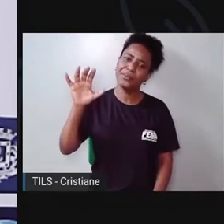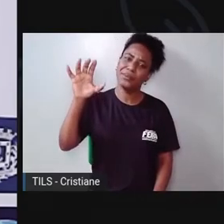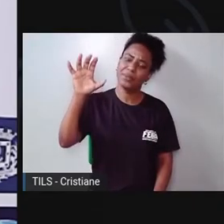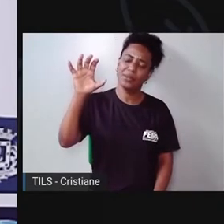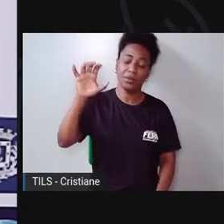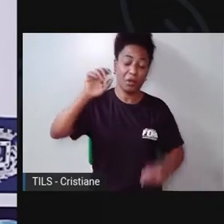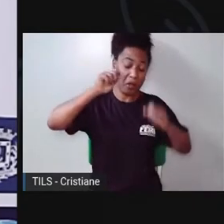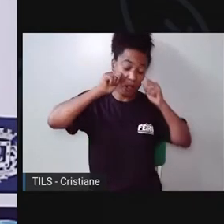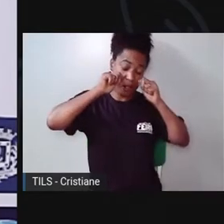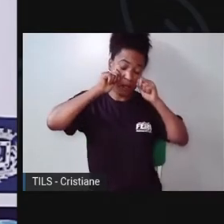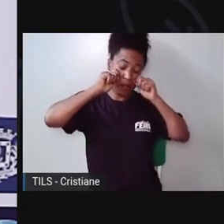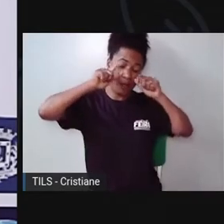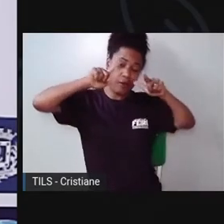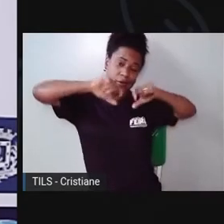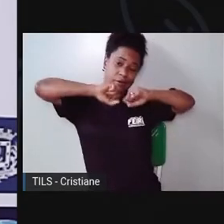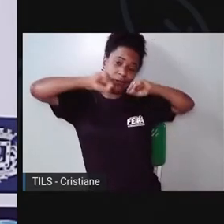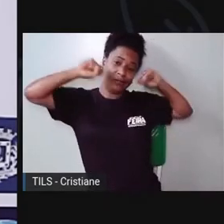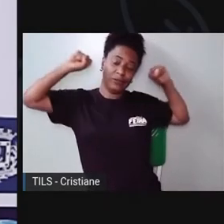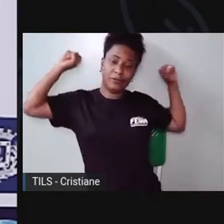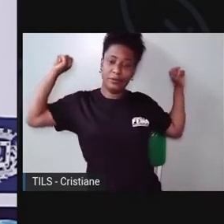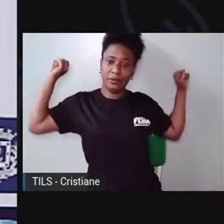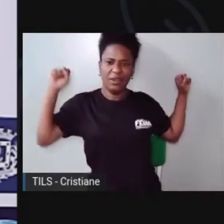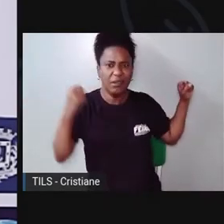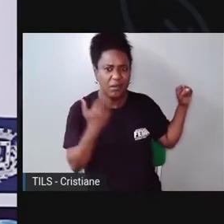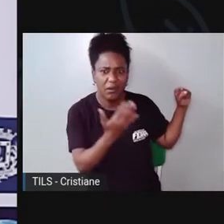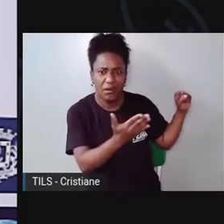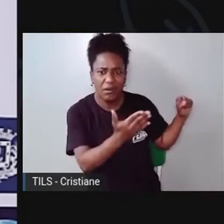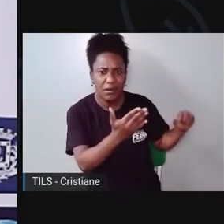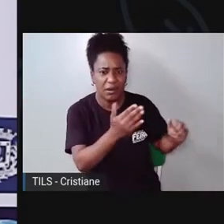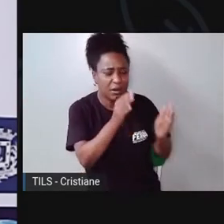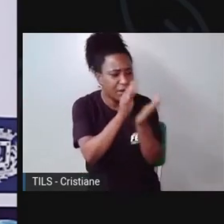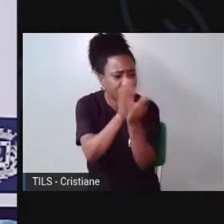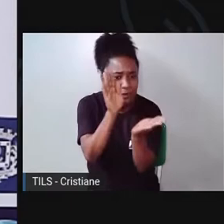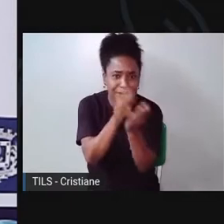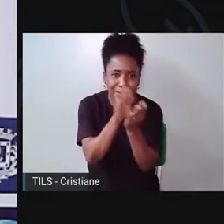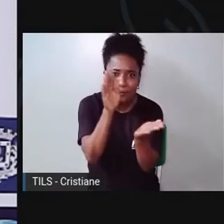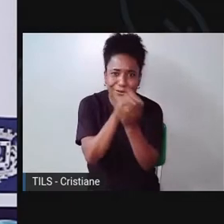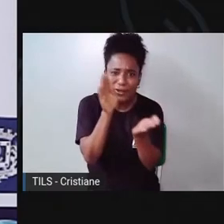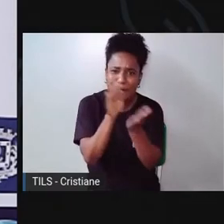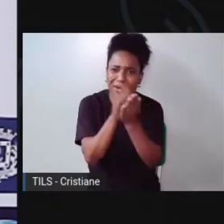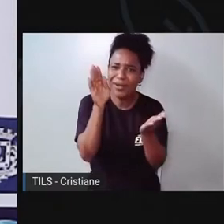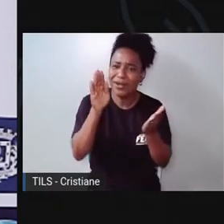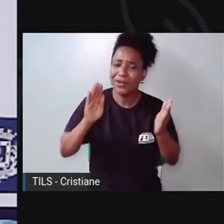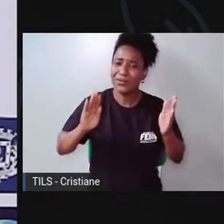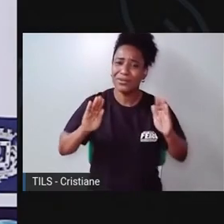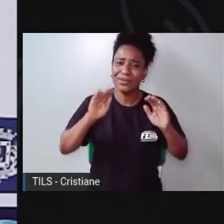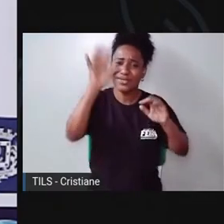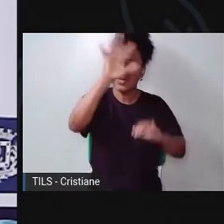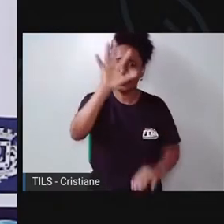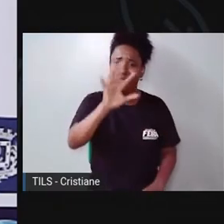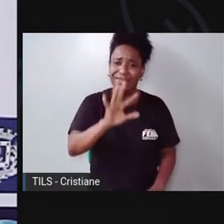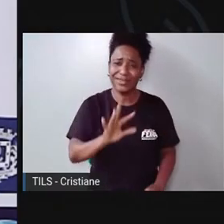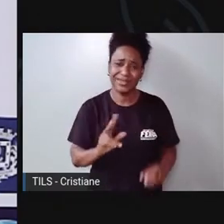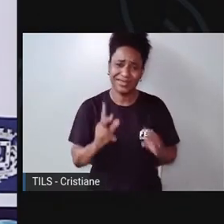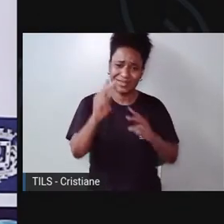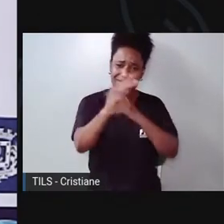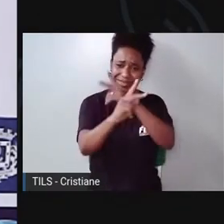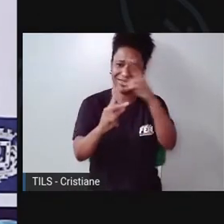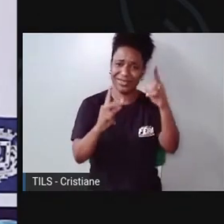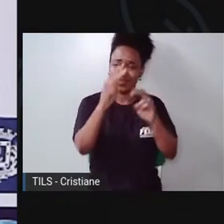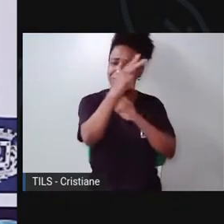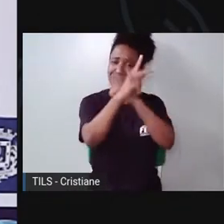foi reclamar com jacaré Sou Um Jacaré e olha agora e